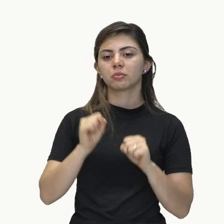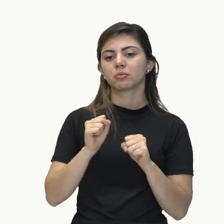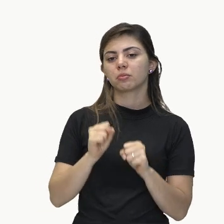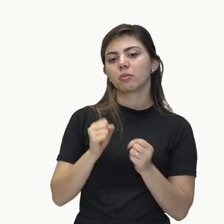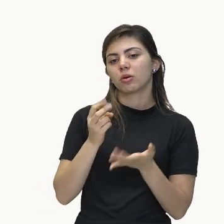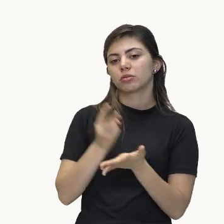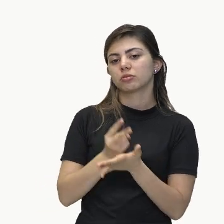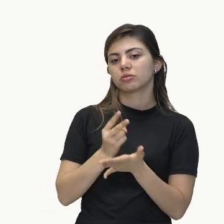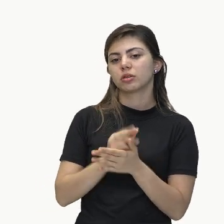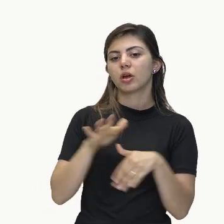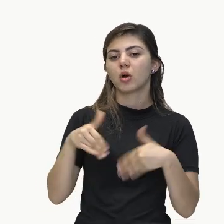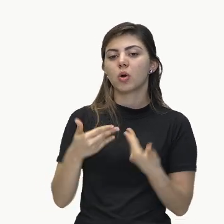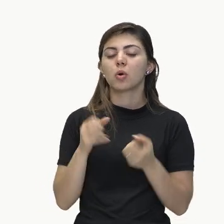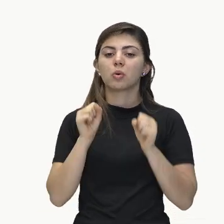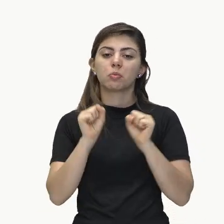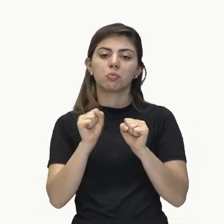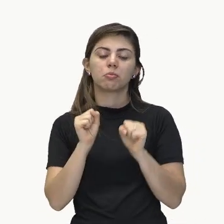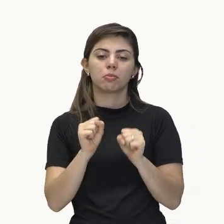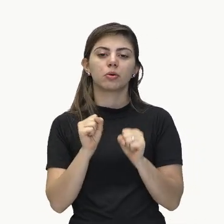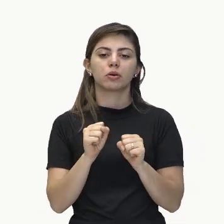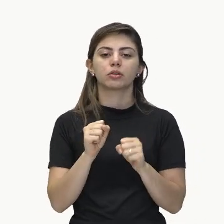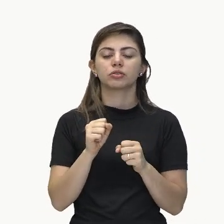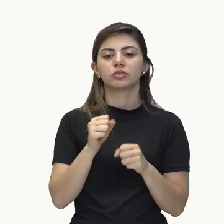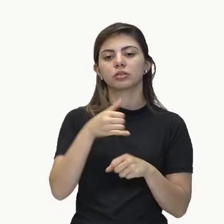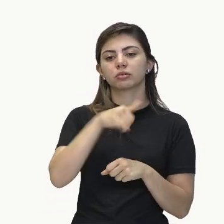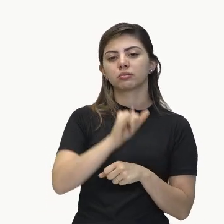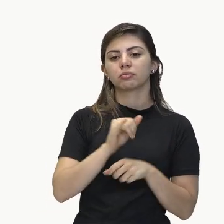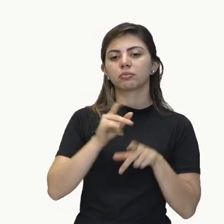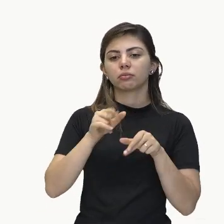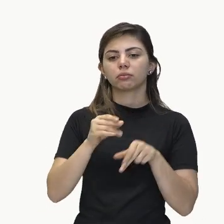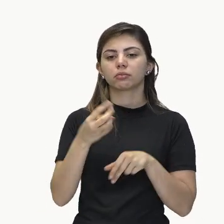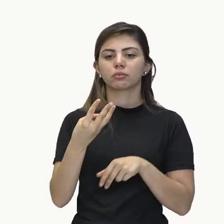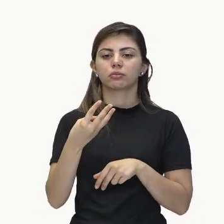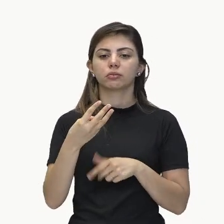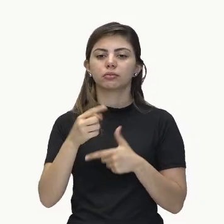ou eu posso simplificar,